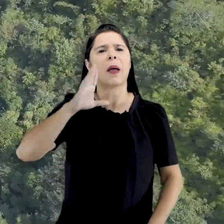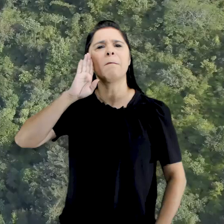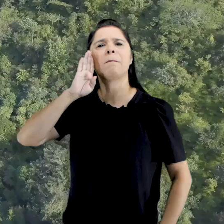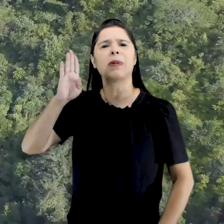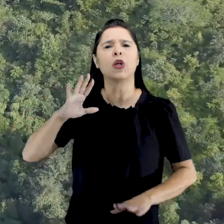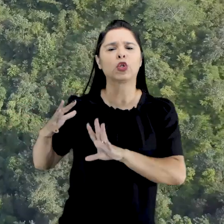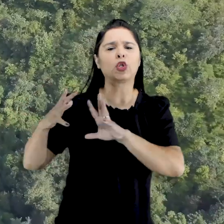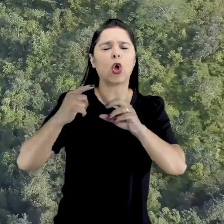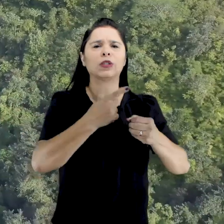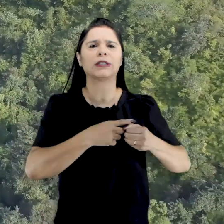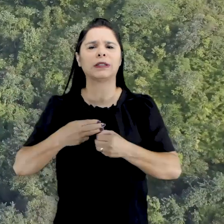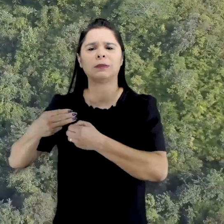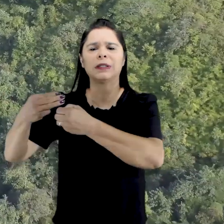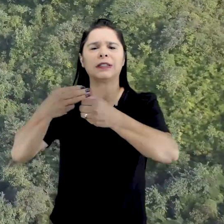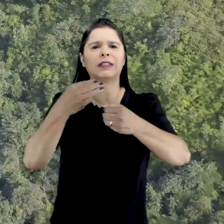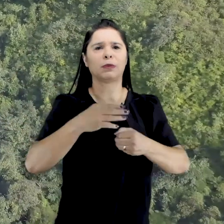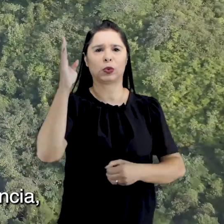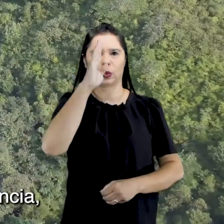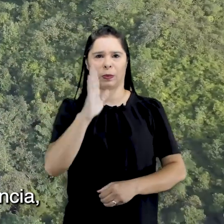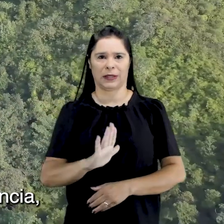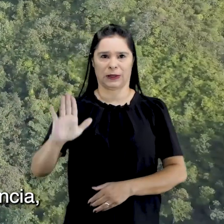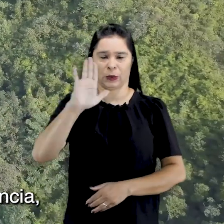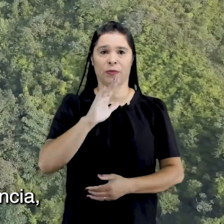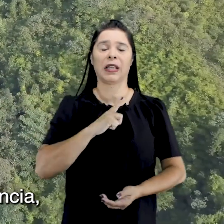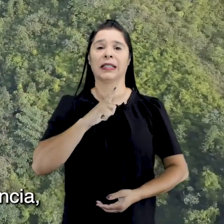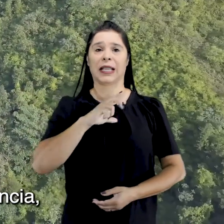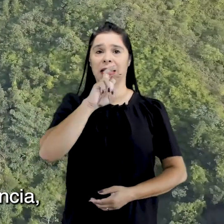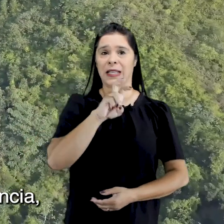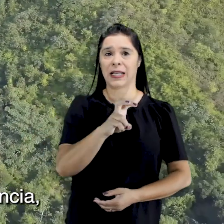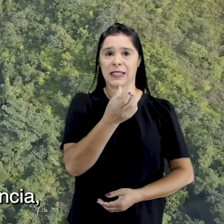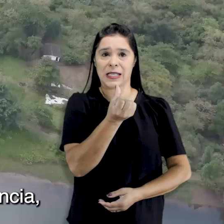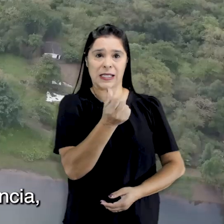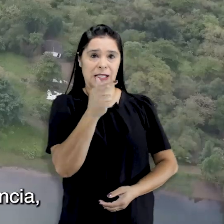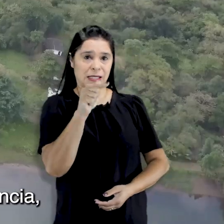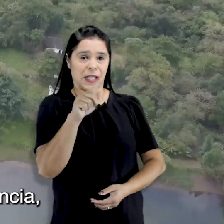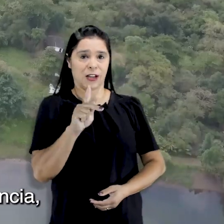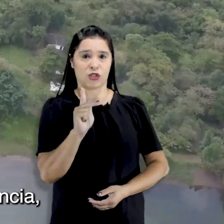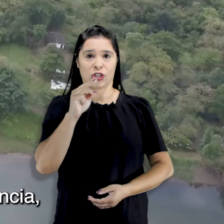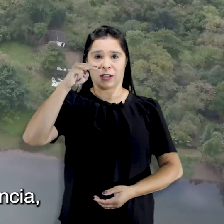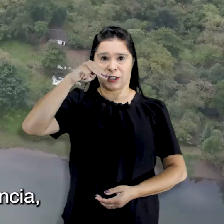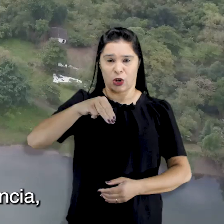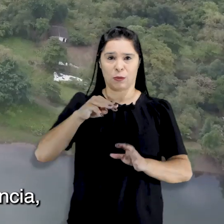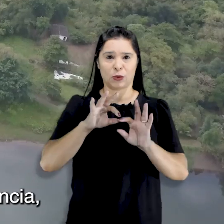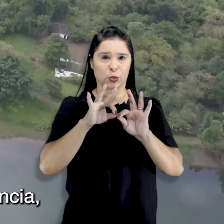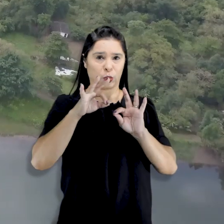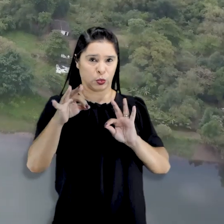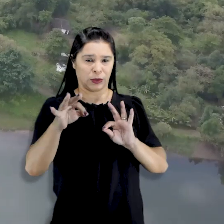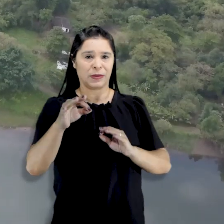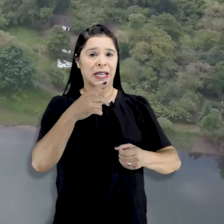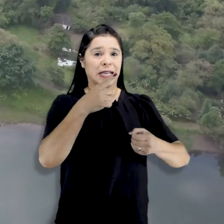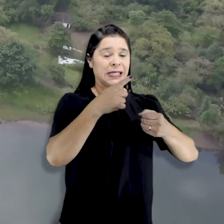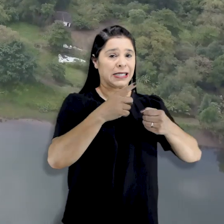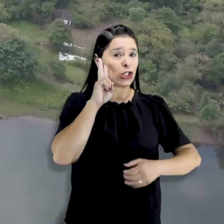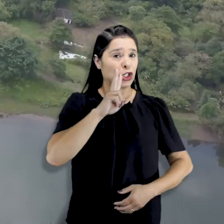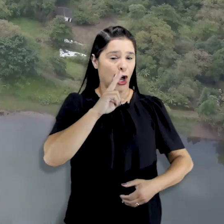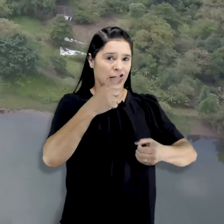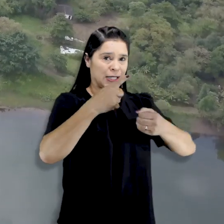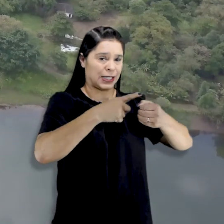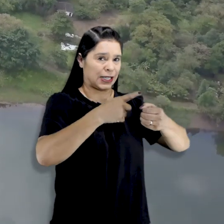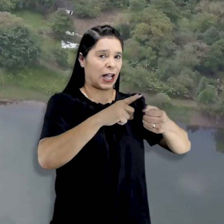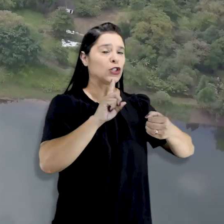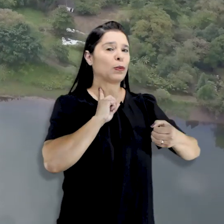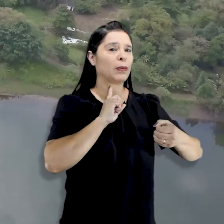primeiro todos os territórios do país. Com cerca de 567 quilômetros de distância, a história das